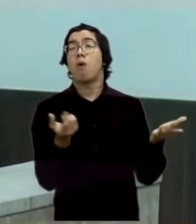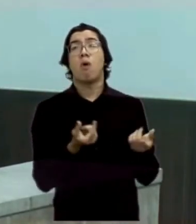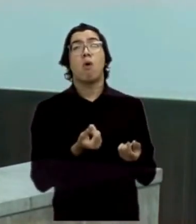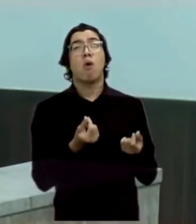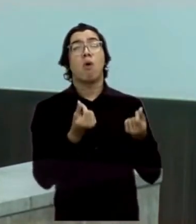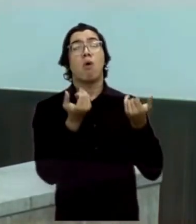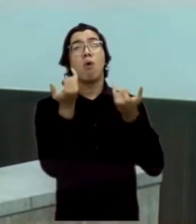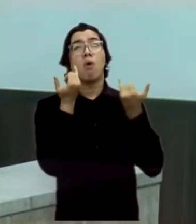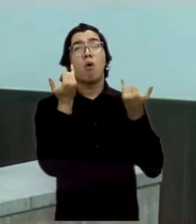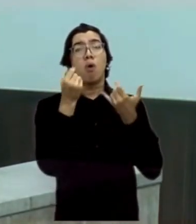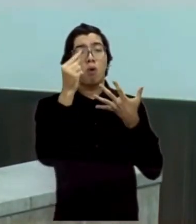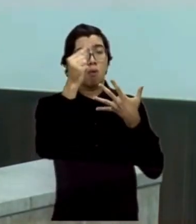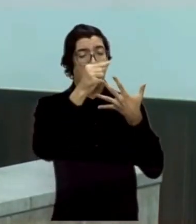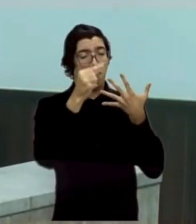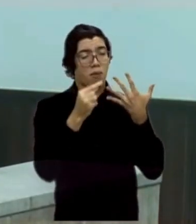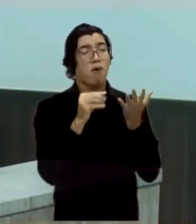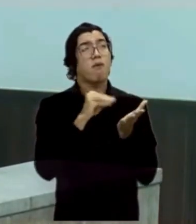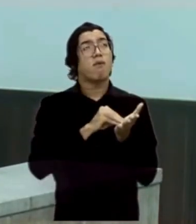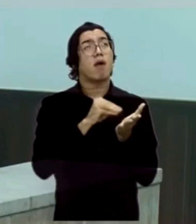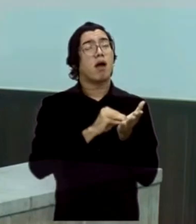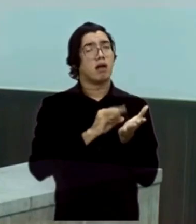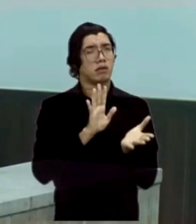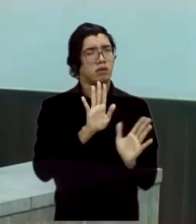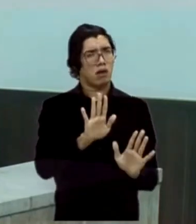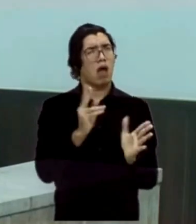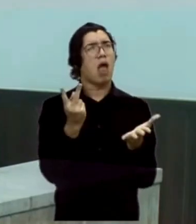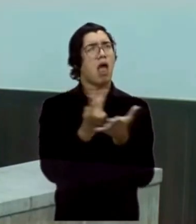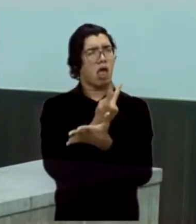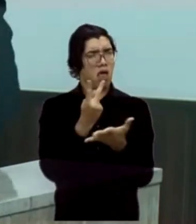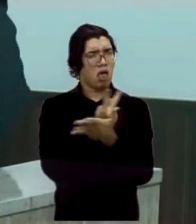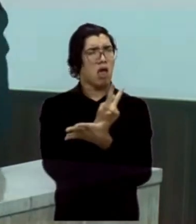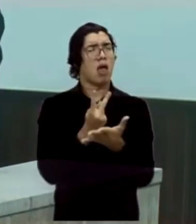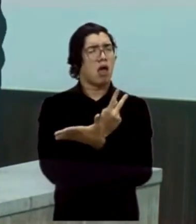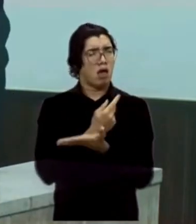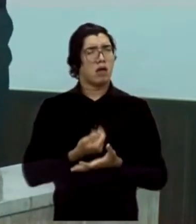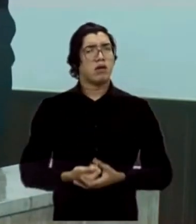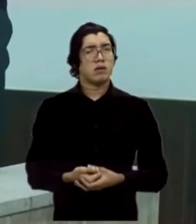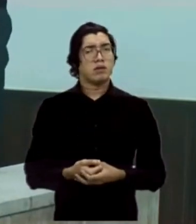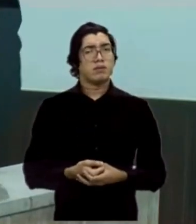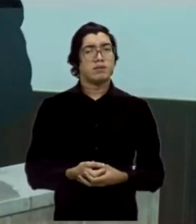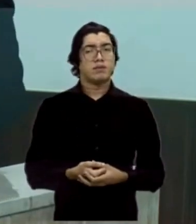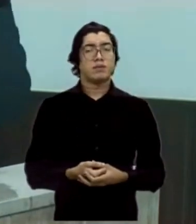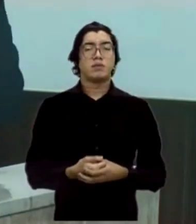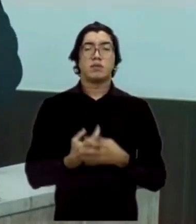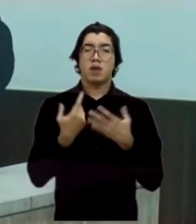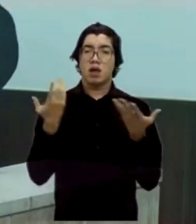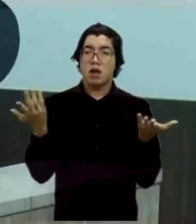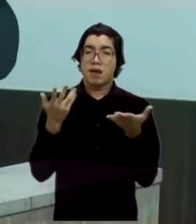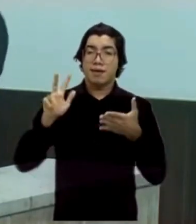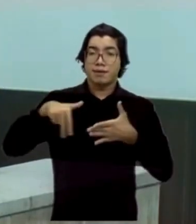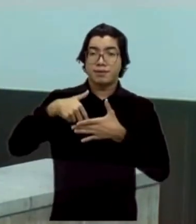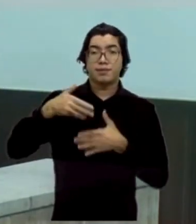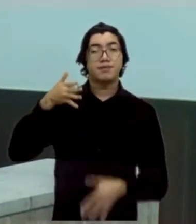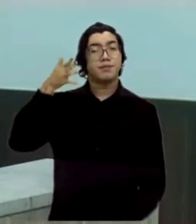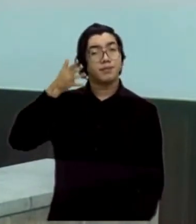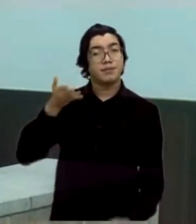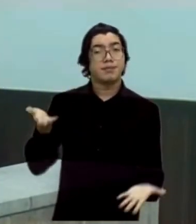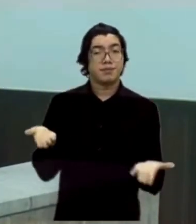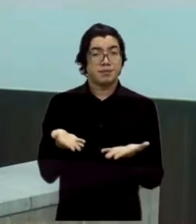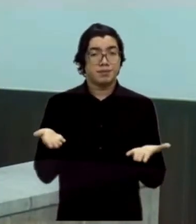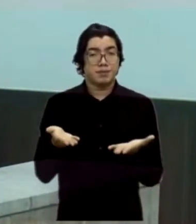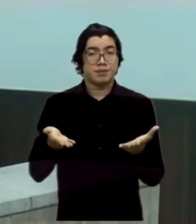diz então é uma coisa que eu acho errado é equivocado e venho falar que sempre e tem colega que muitas vezes